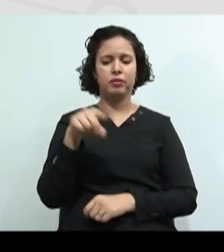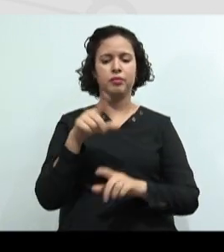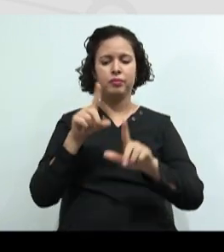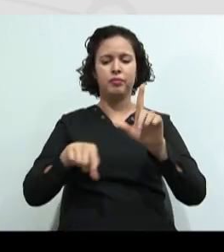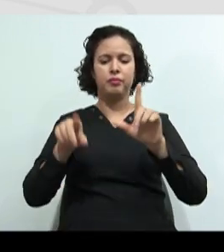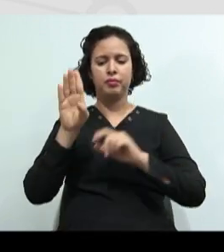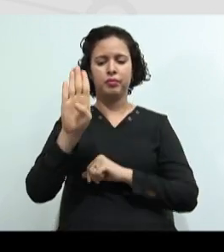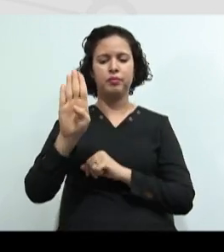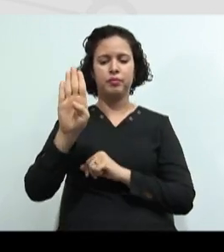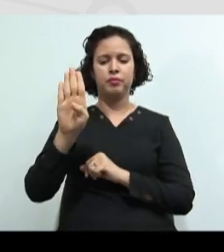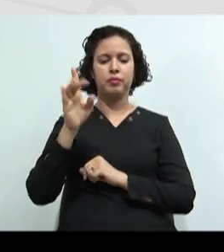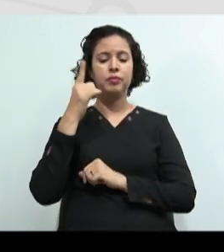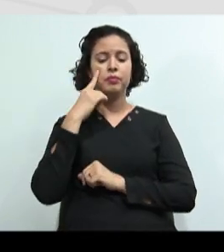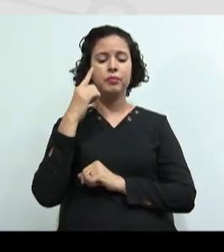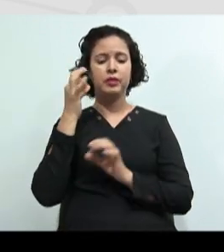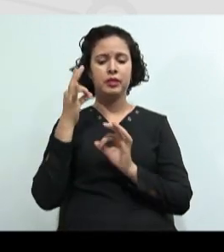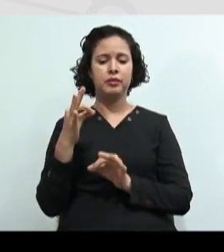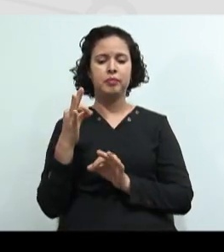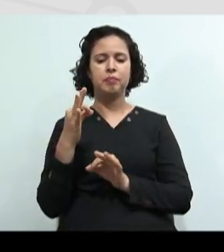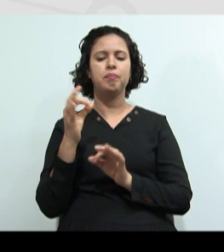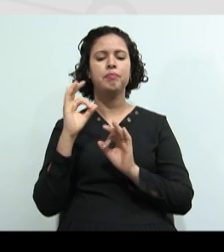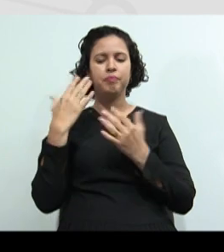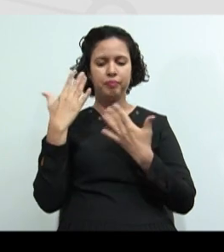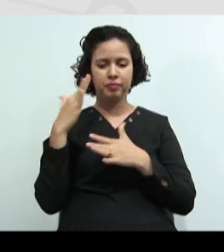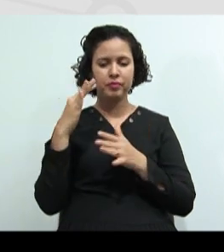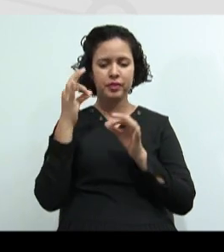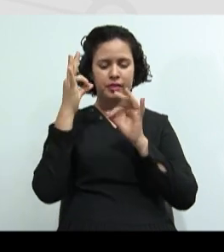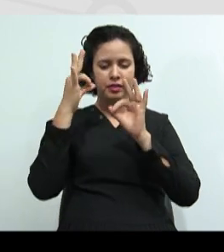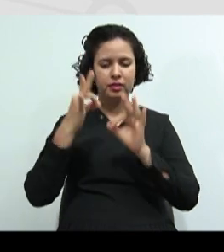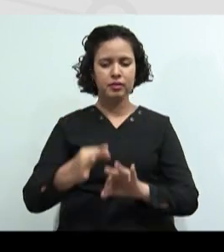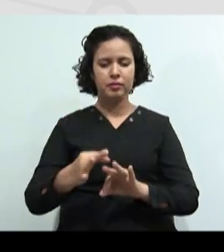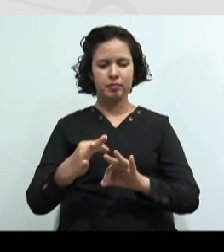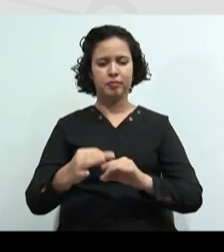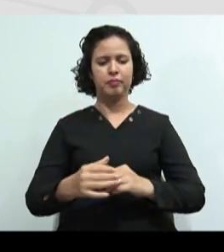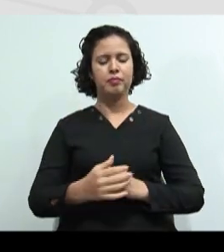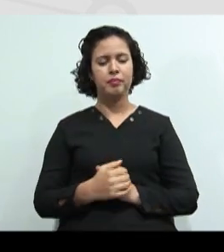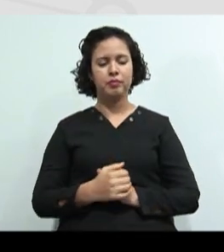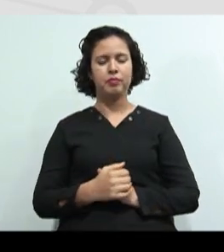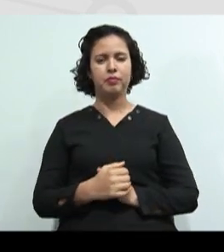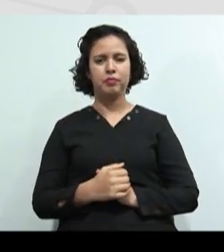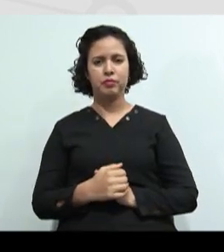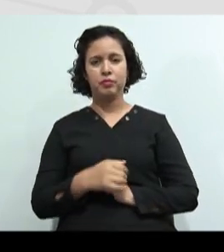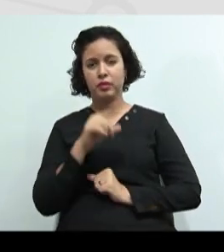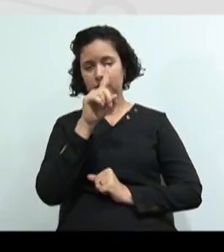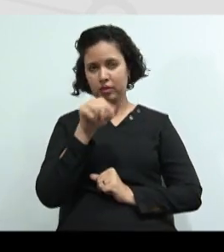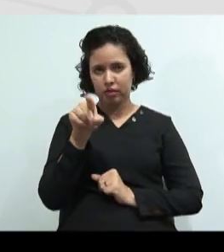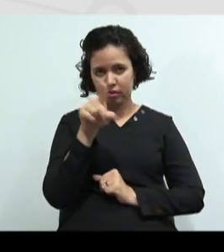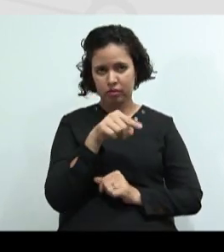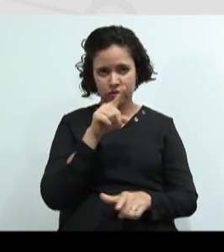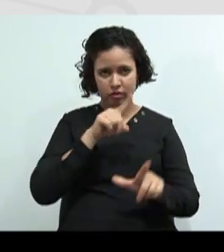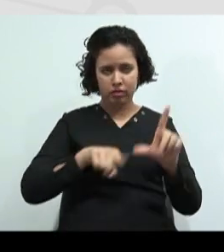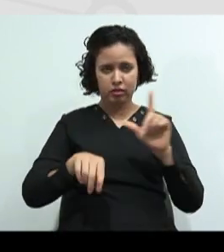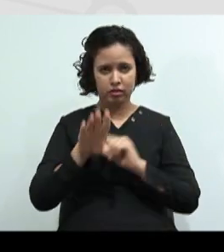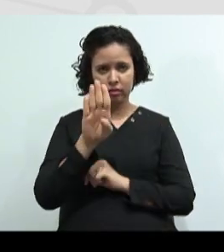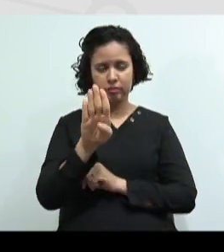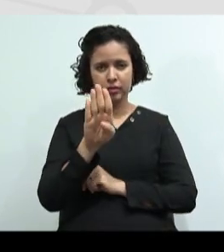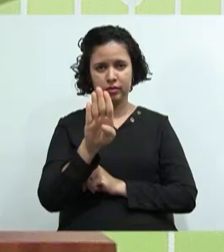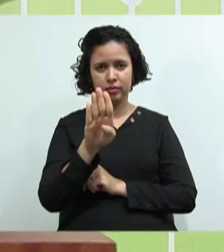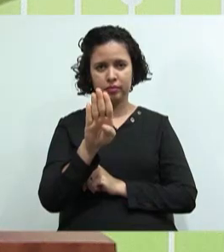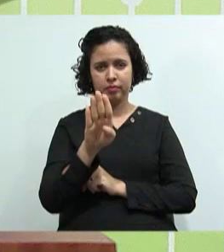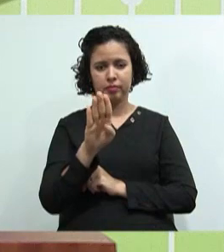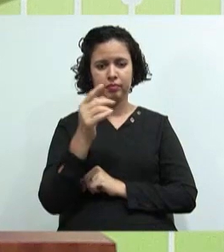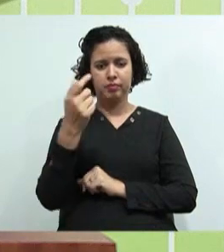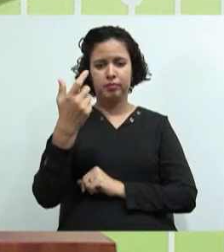letra B. Vamos confirmar o gabarito aqui. Parabéns, Nathalie. Então, você que marcou a letra B, volta aqui porque eu quero falar